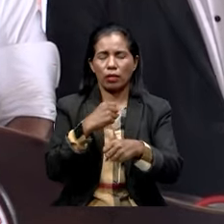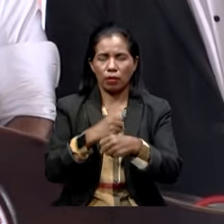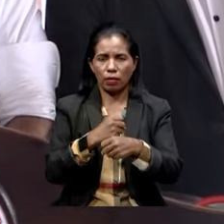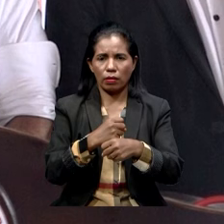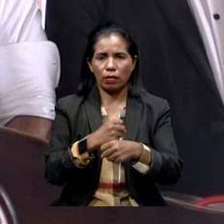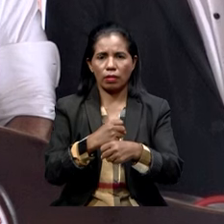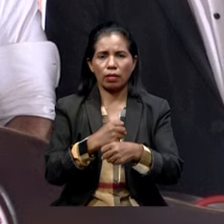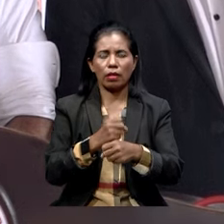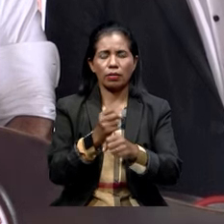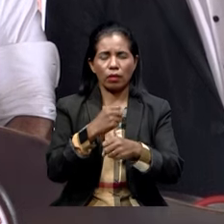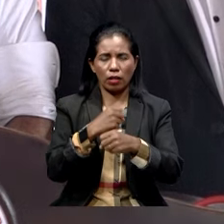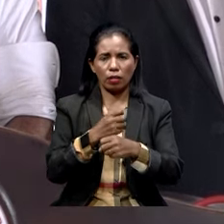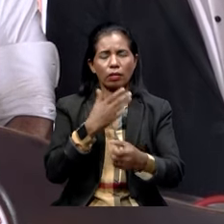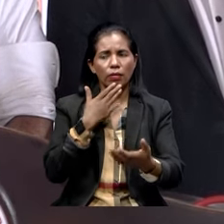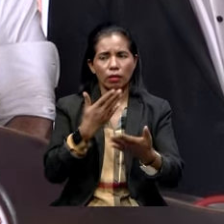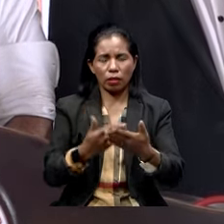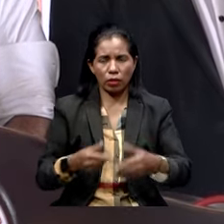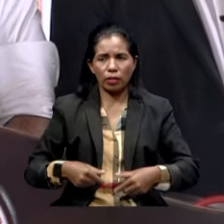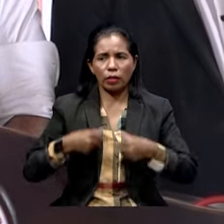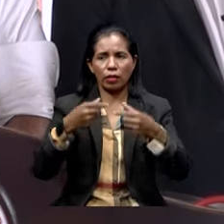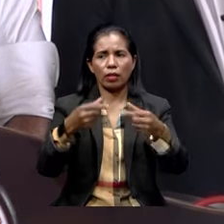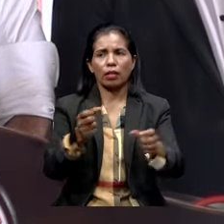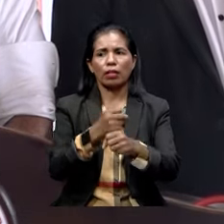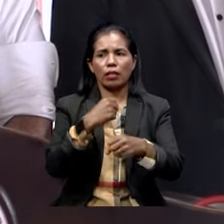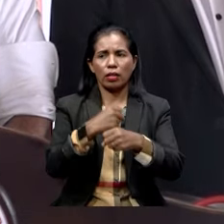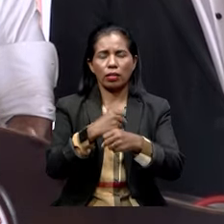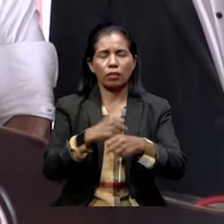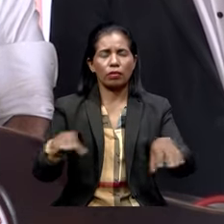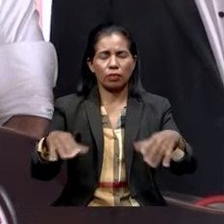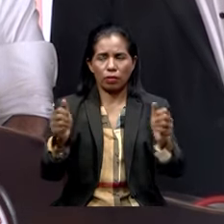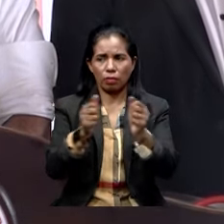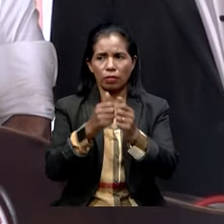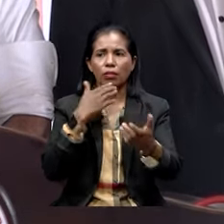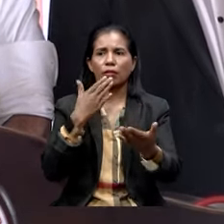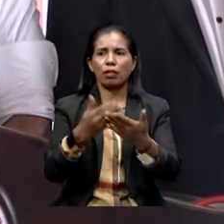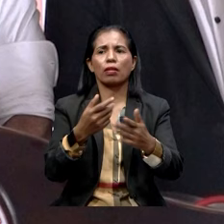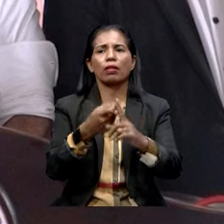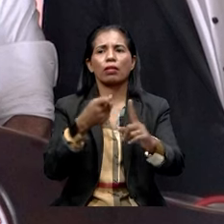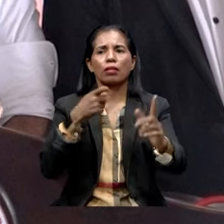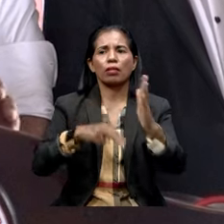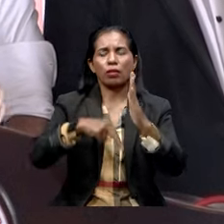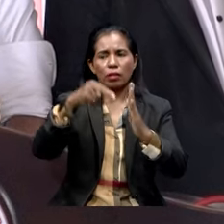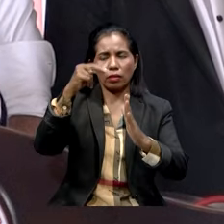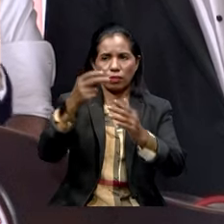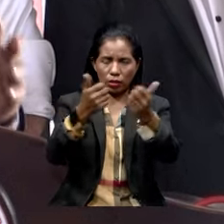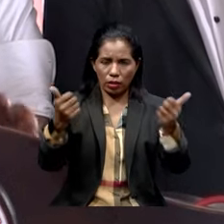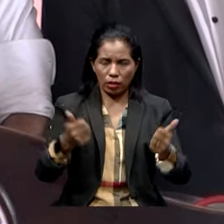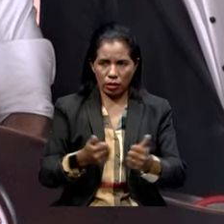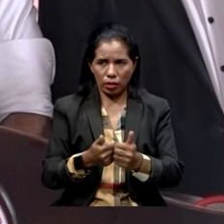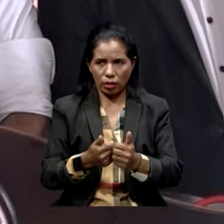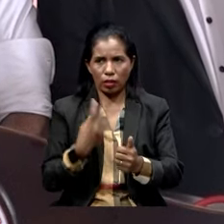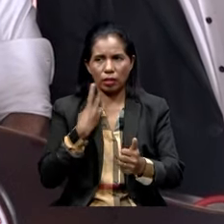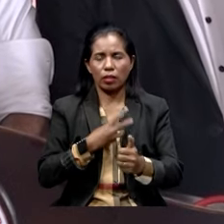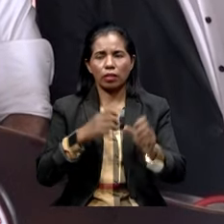harmonização, atu halo integração, atu halo coordenação de aquilo, o si nível aldeia, onde não é para